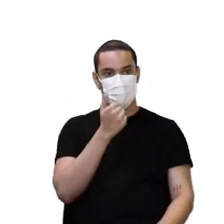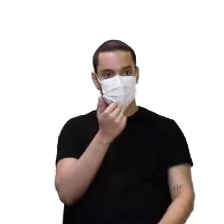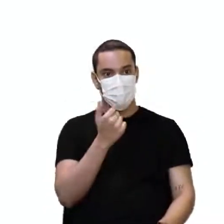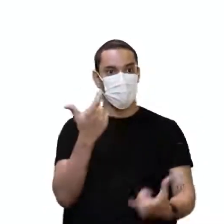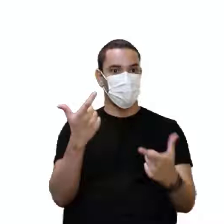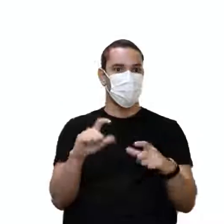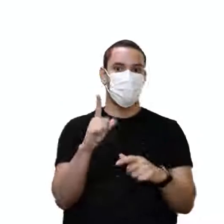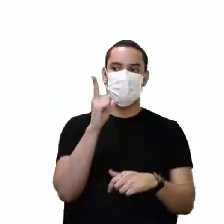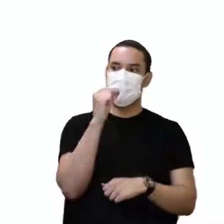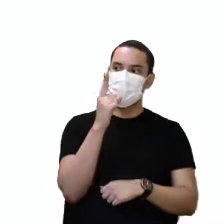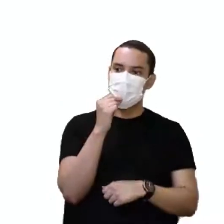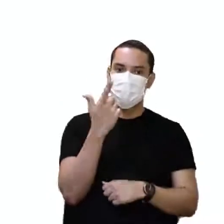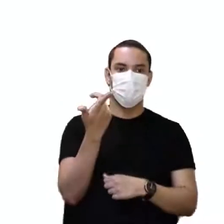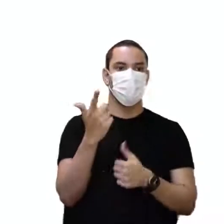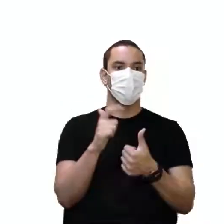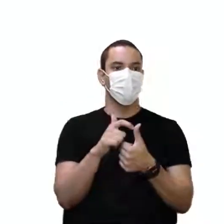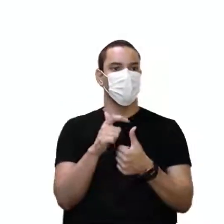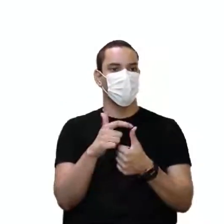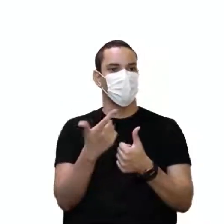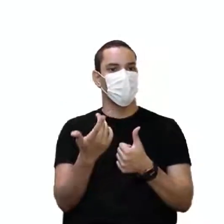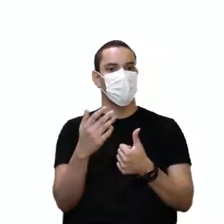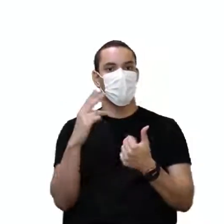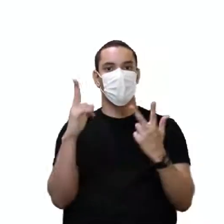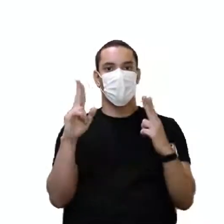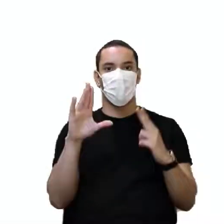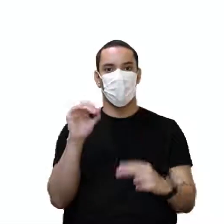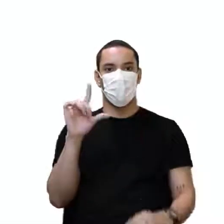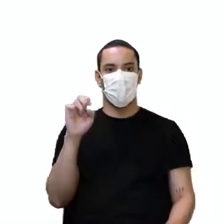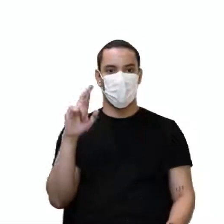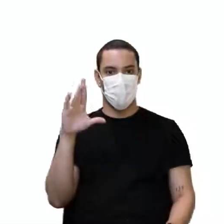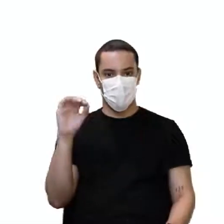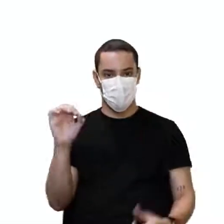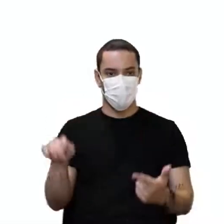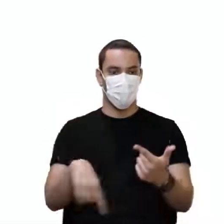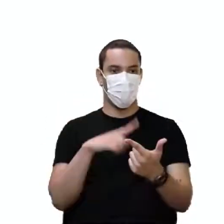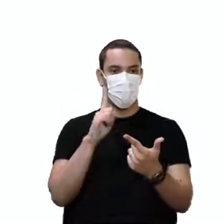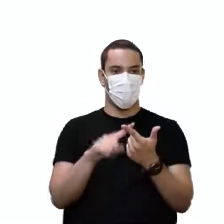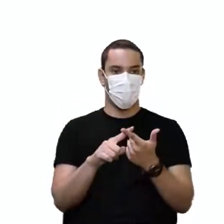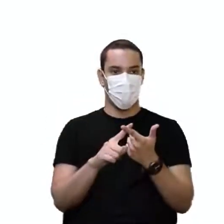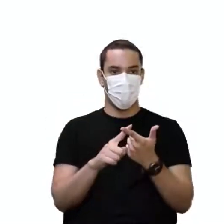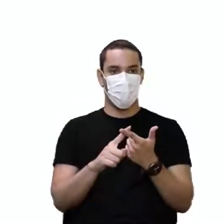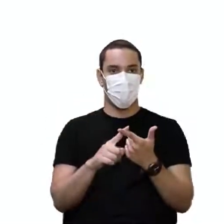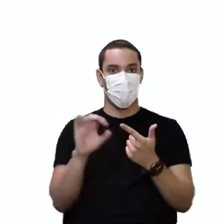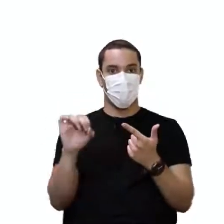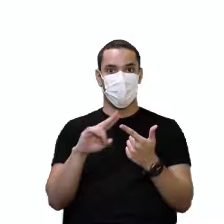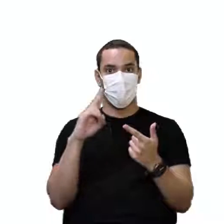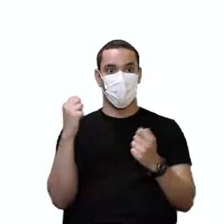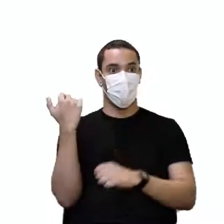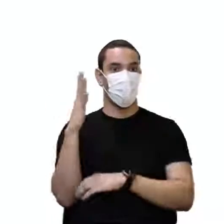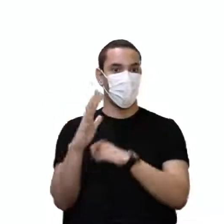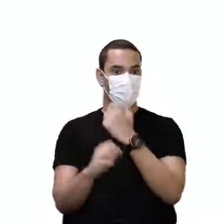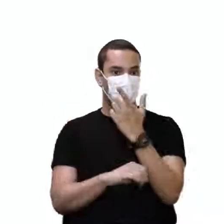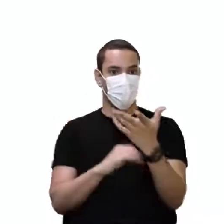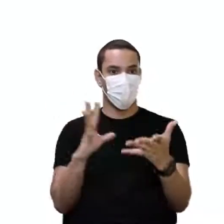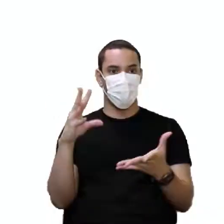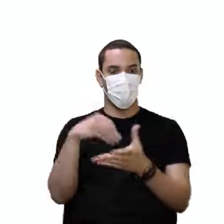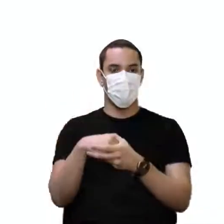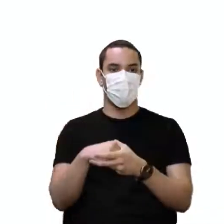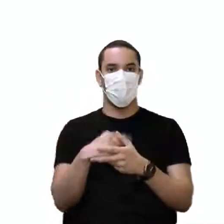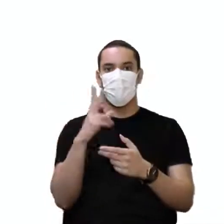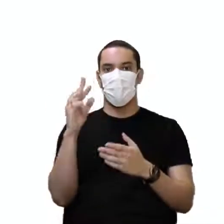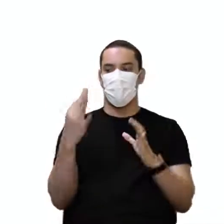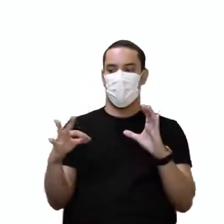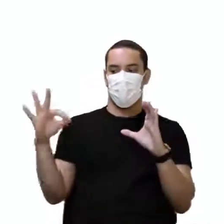na água rasa, como os colhereiros fazem, se é nas árvores, como os beija-flores, no caso